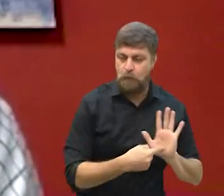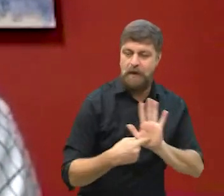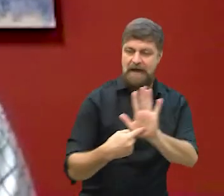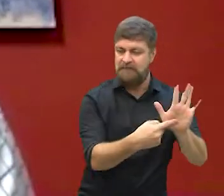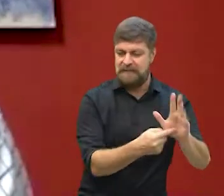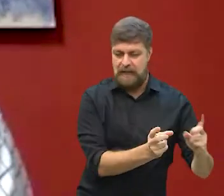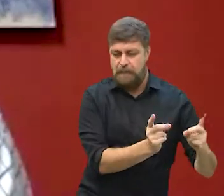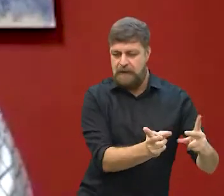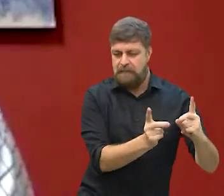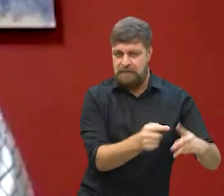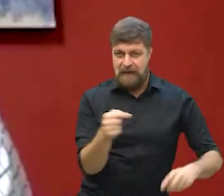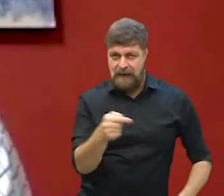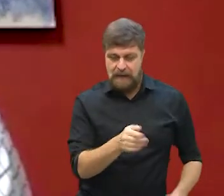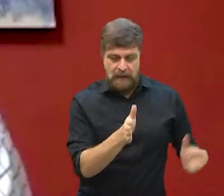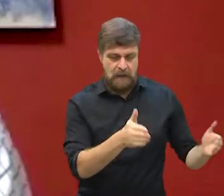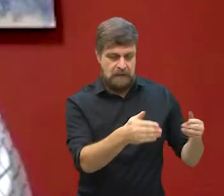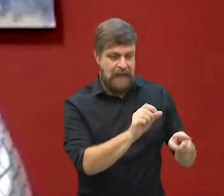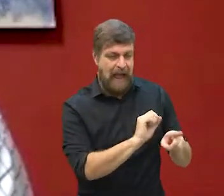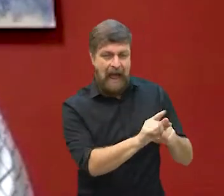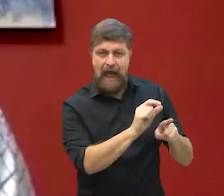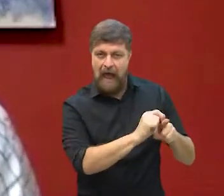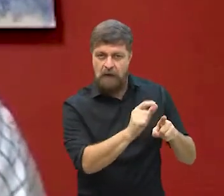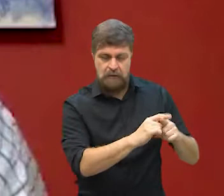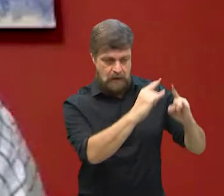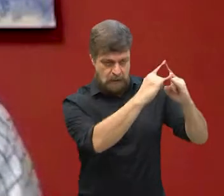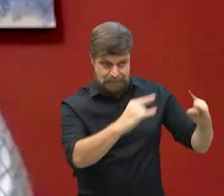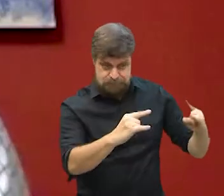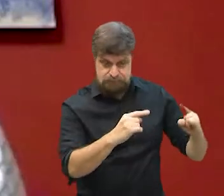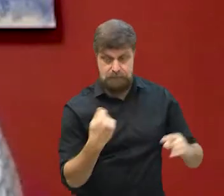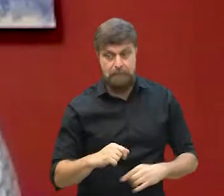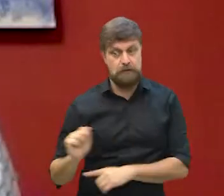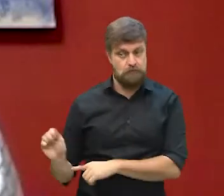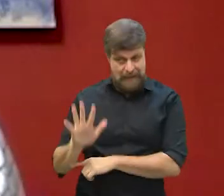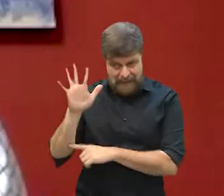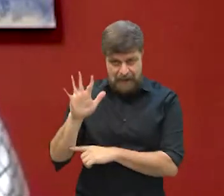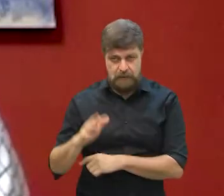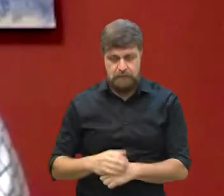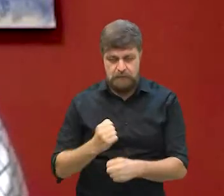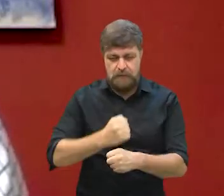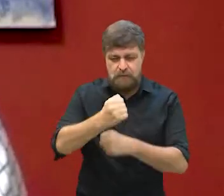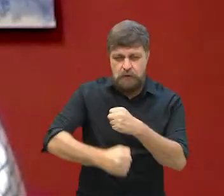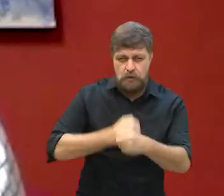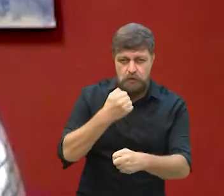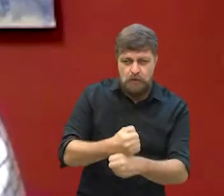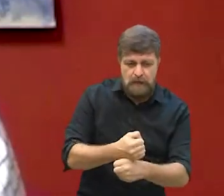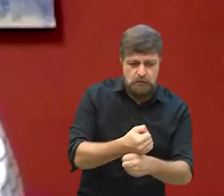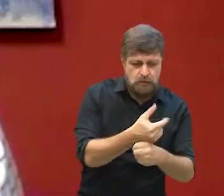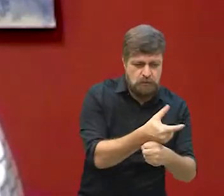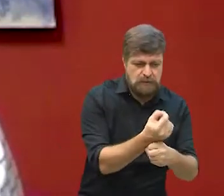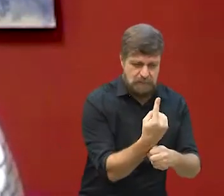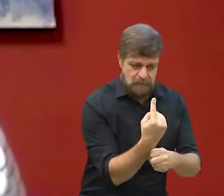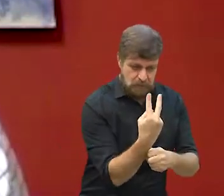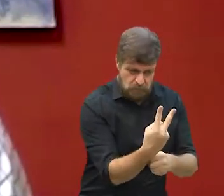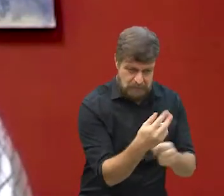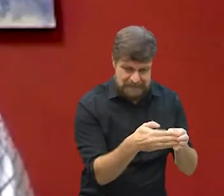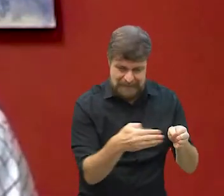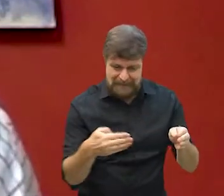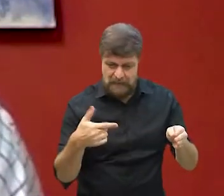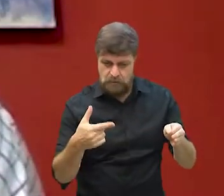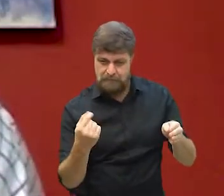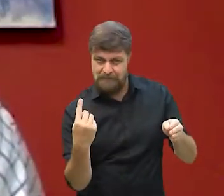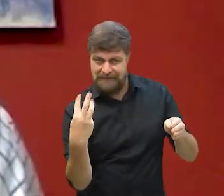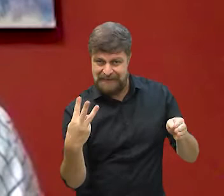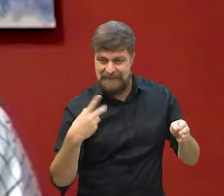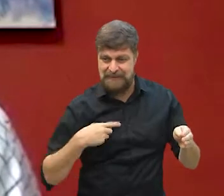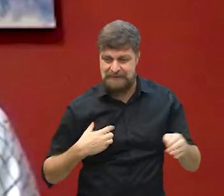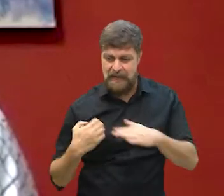os investimentos para você ter um espaço desse não são baratos. Só que em 2012 para 2013, a empresa chegou num